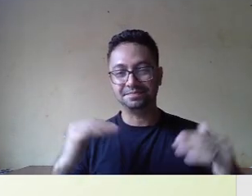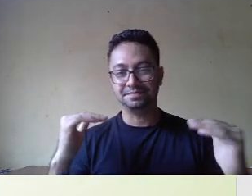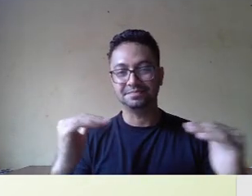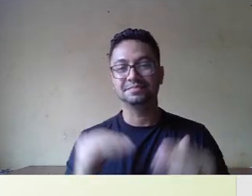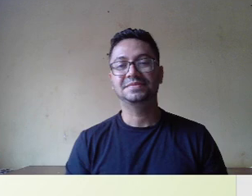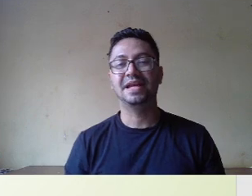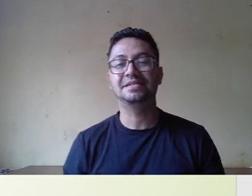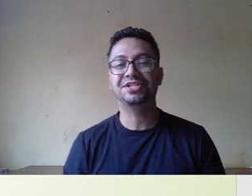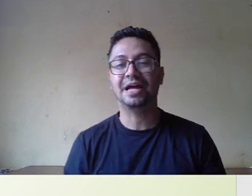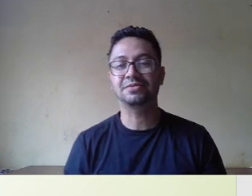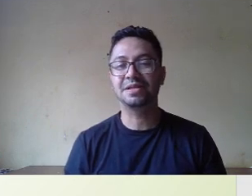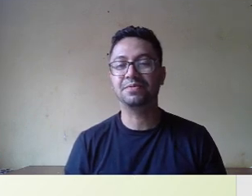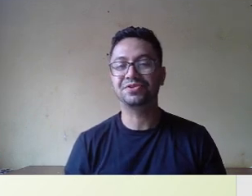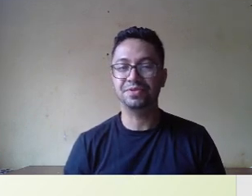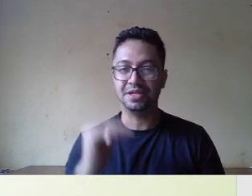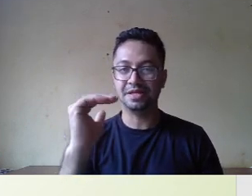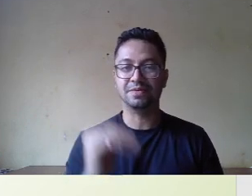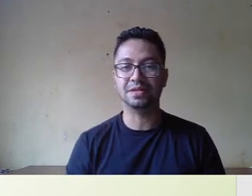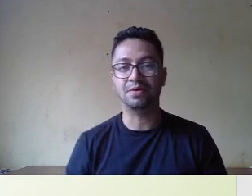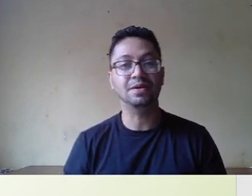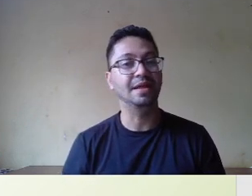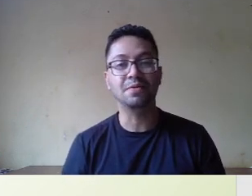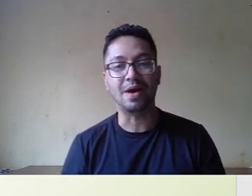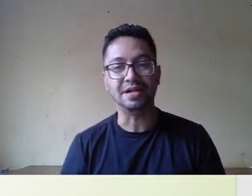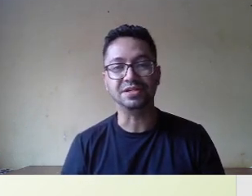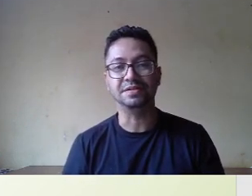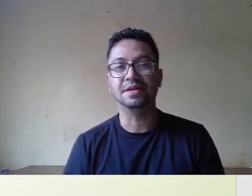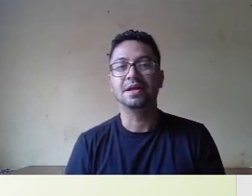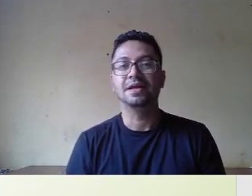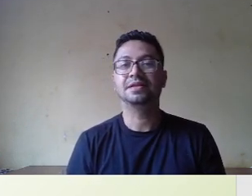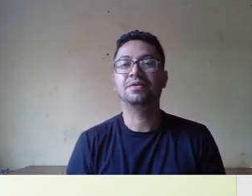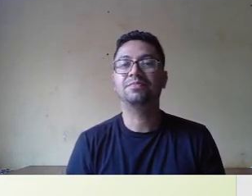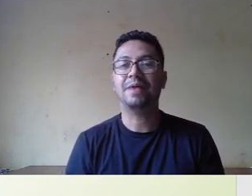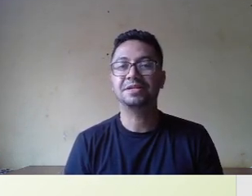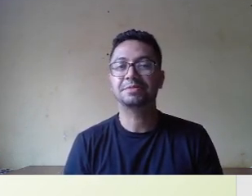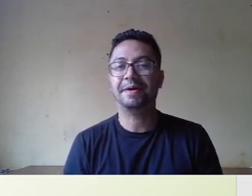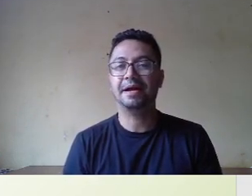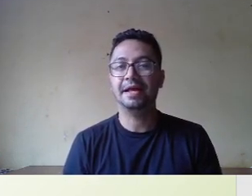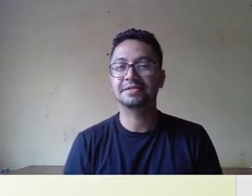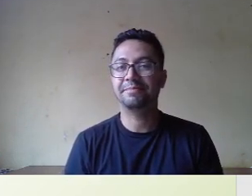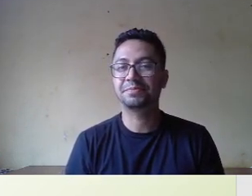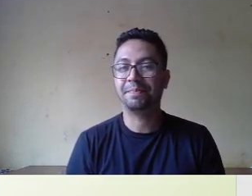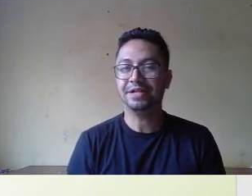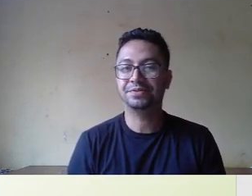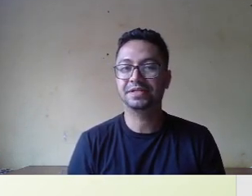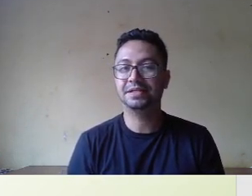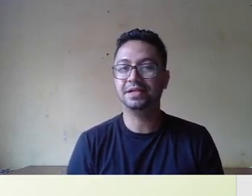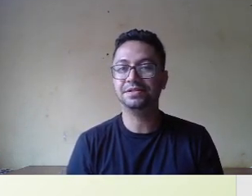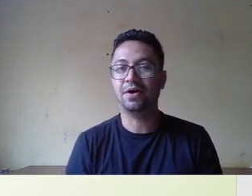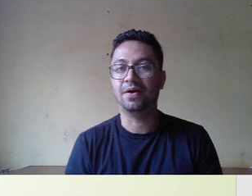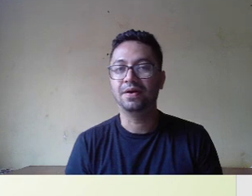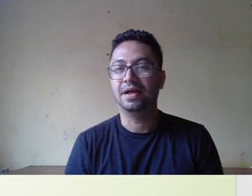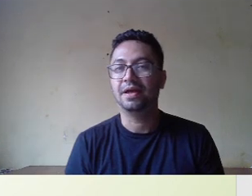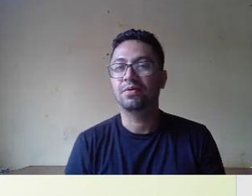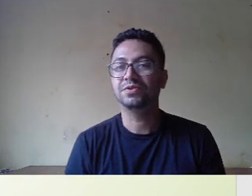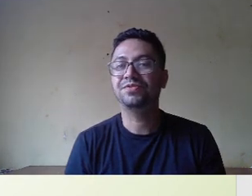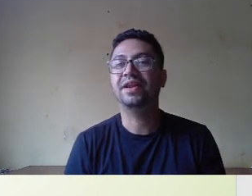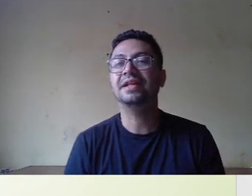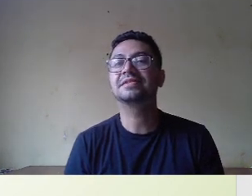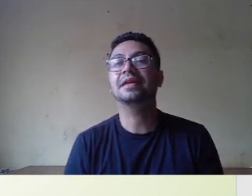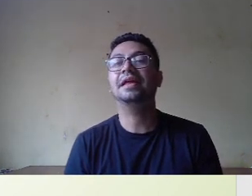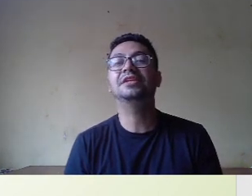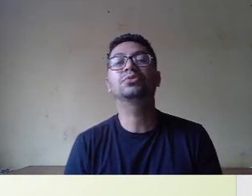ela tem esse status linguístico de língua e não linguagem. Então, partimos para exemplos práticos aqui,